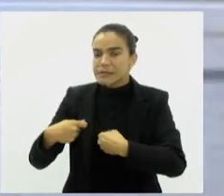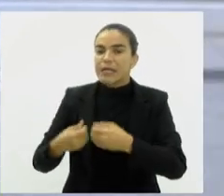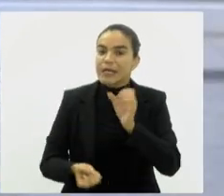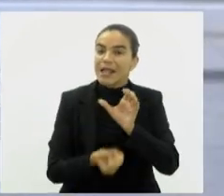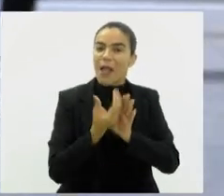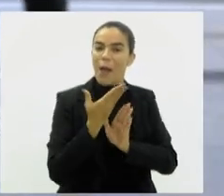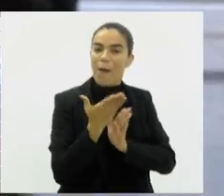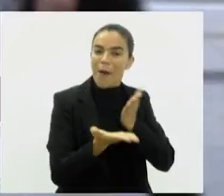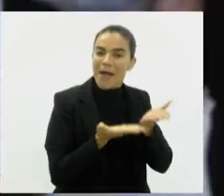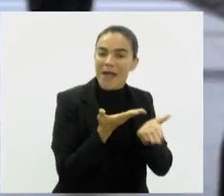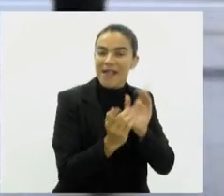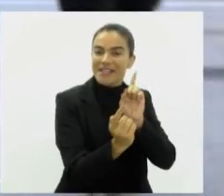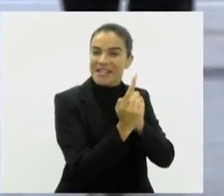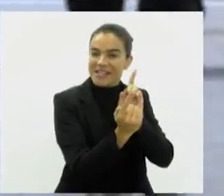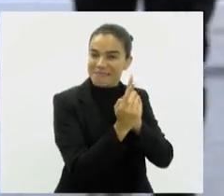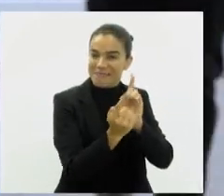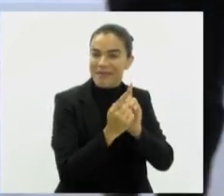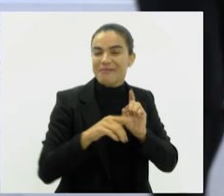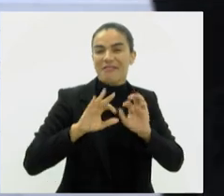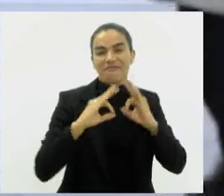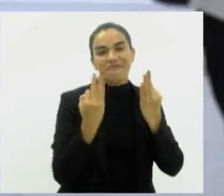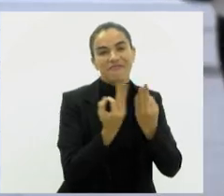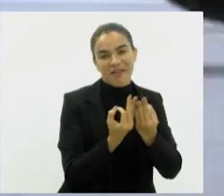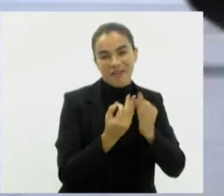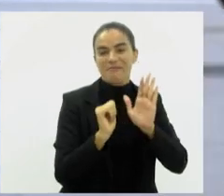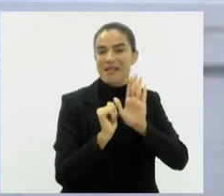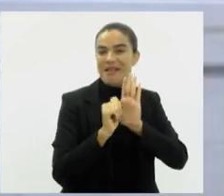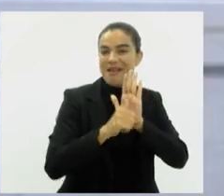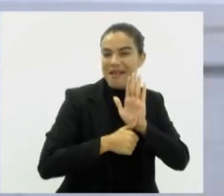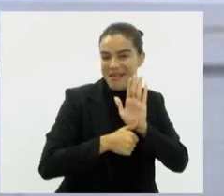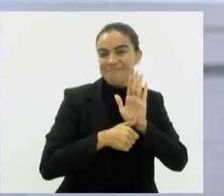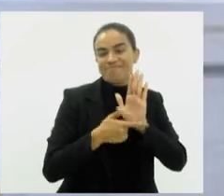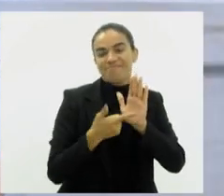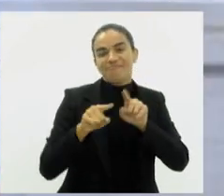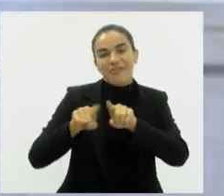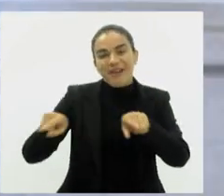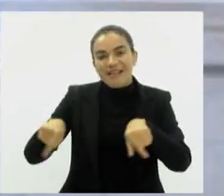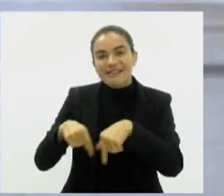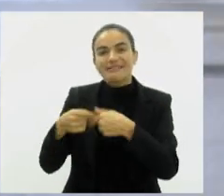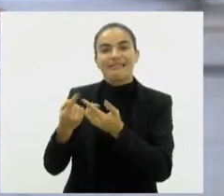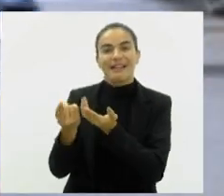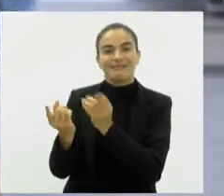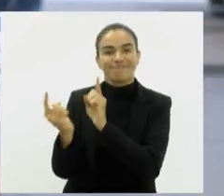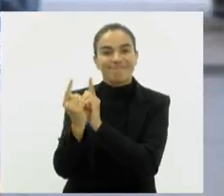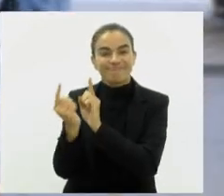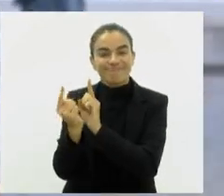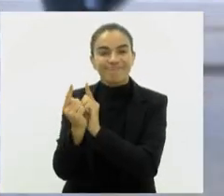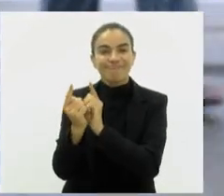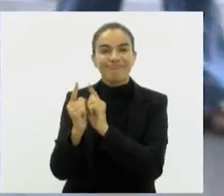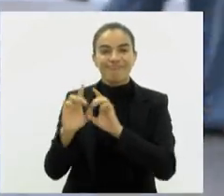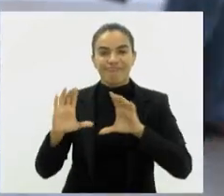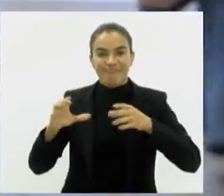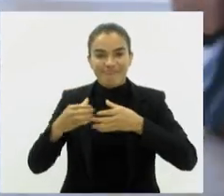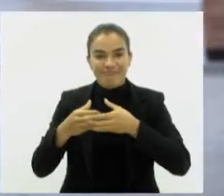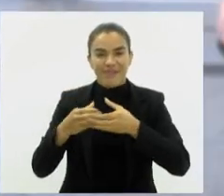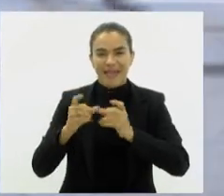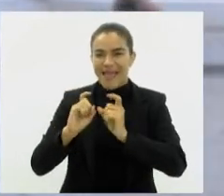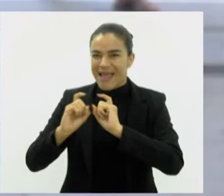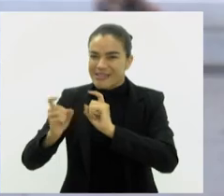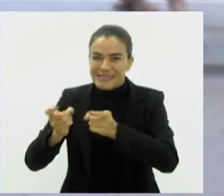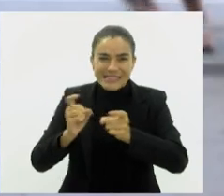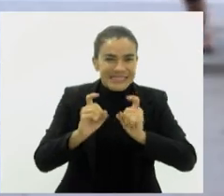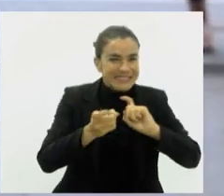e acolhimento às famílias com síndrome de Down. E daí surgiu o AmbiDown. A equipe se reuniu, nós fizemos várias